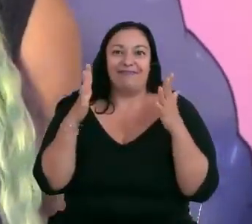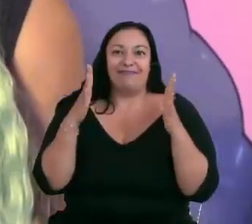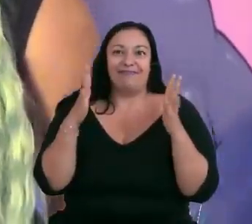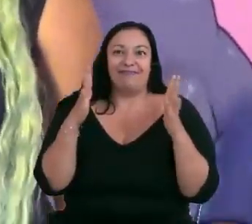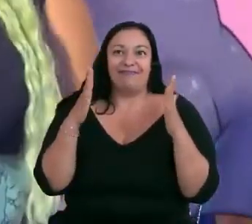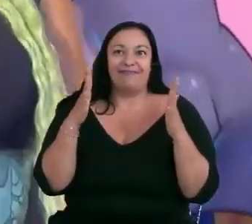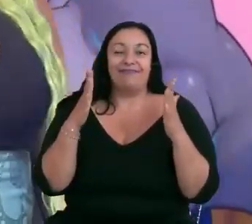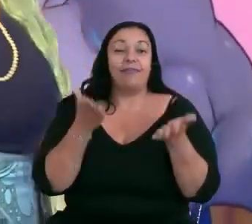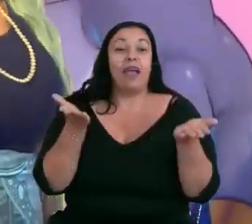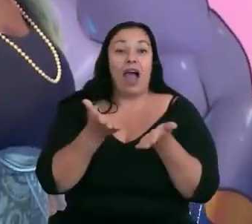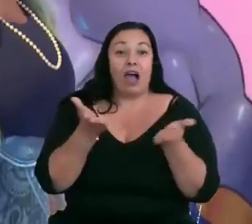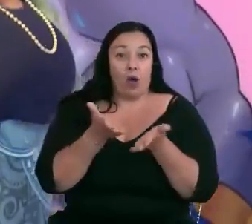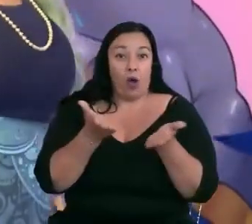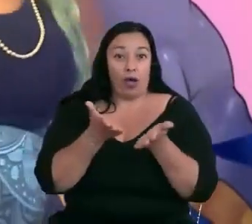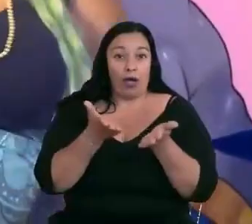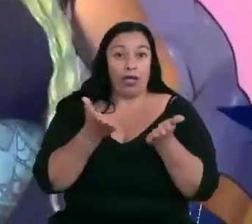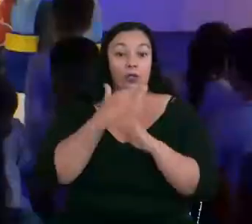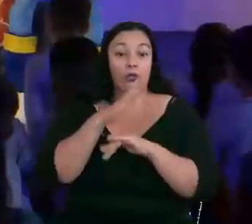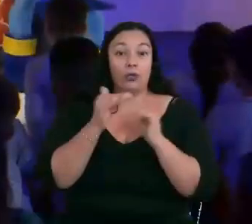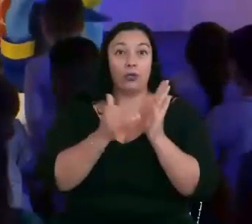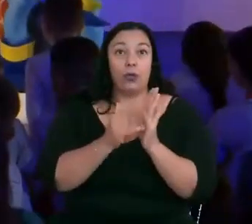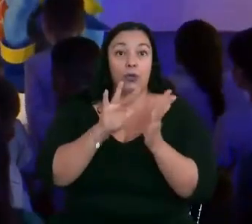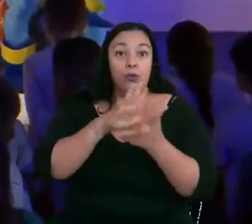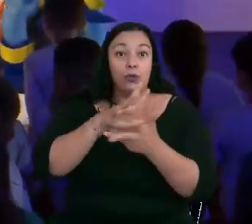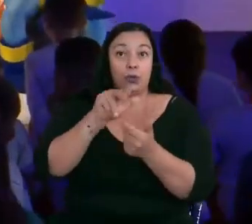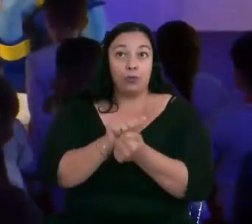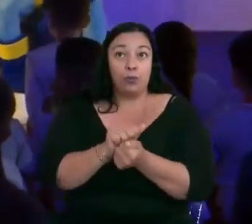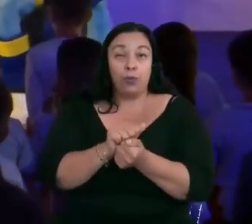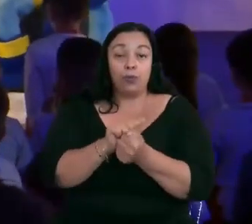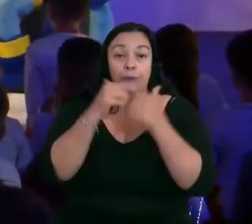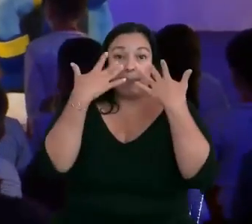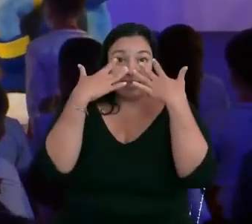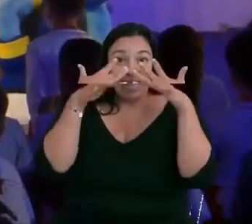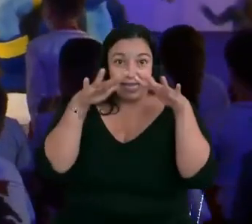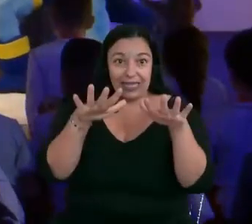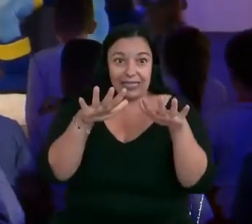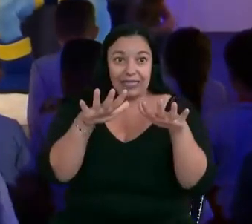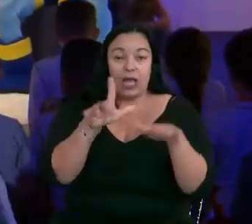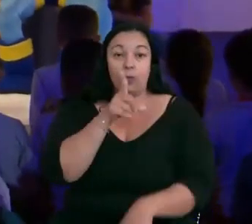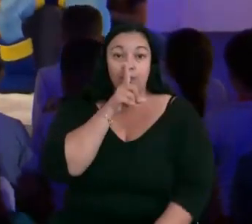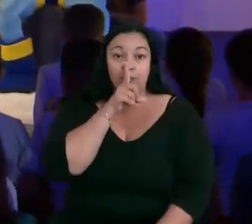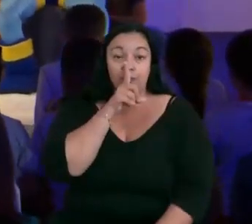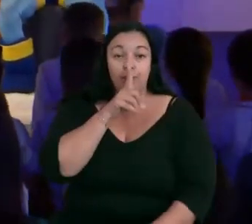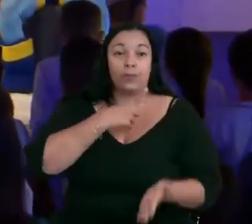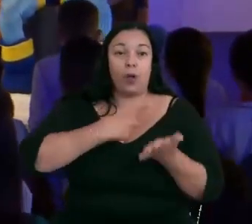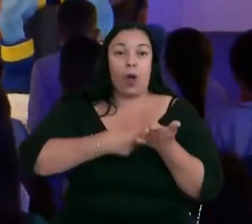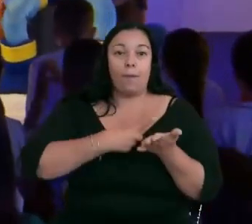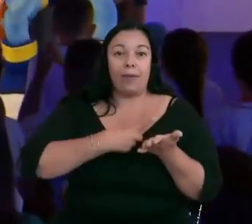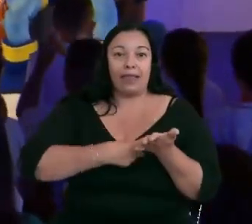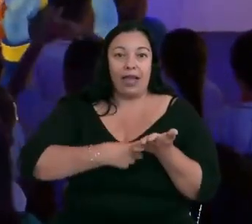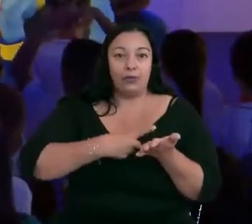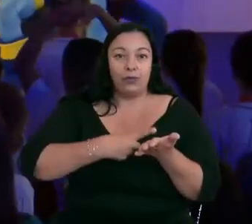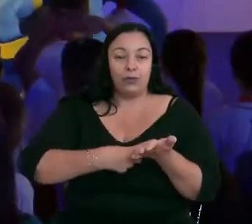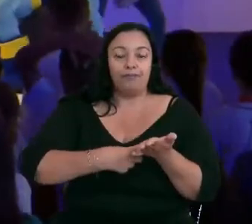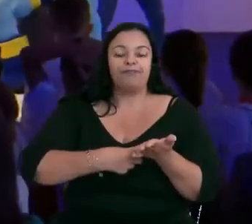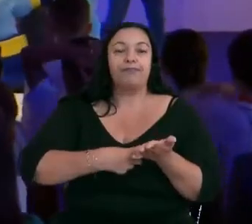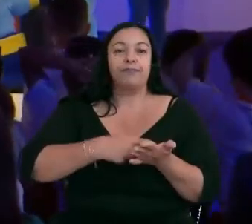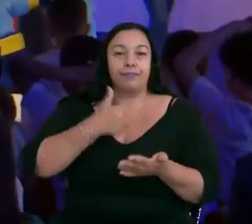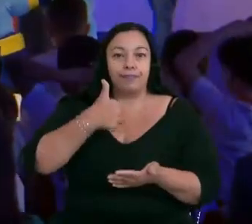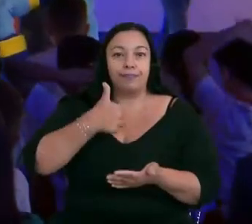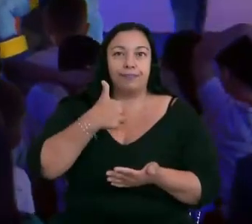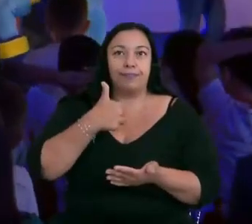Agora, todo mundo com bastante atenção e muito silêncio, combinado? Então tá bom, vamos lá, tia